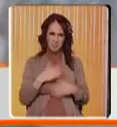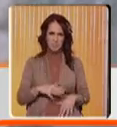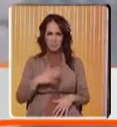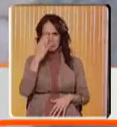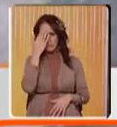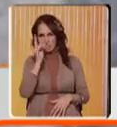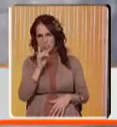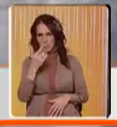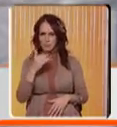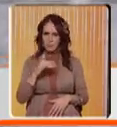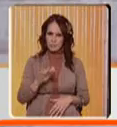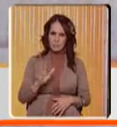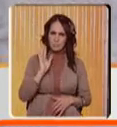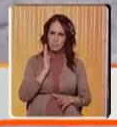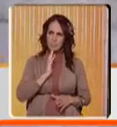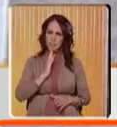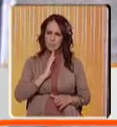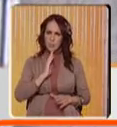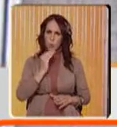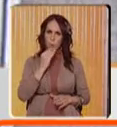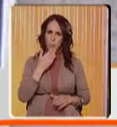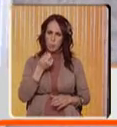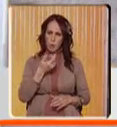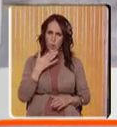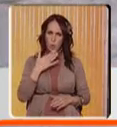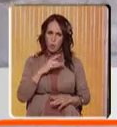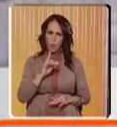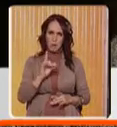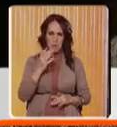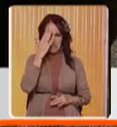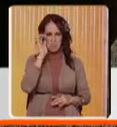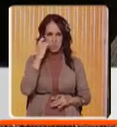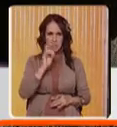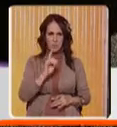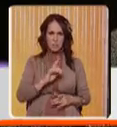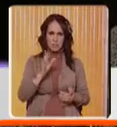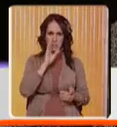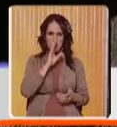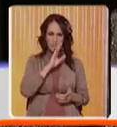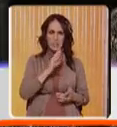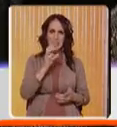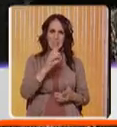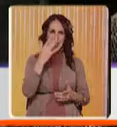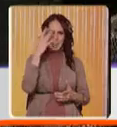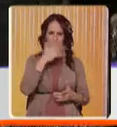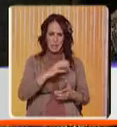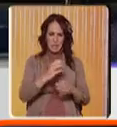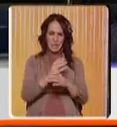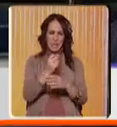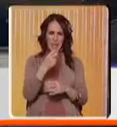Creio que não, com moderação, comendo pouco, não devem fazer mal, não. Se forem a carvão, podem fazer